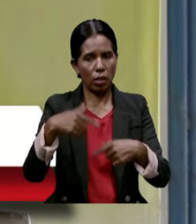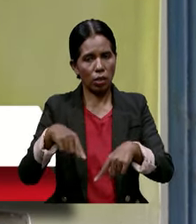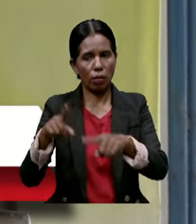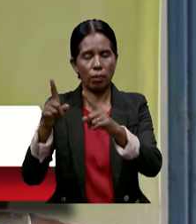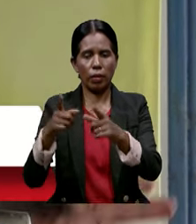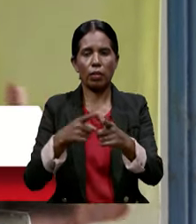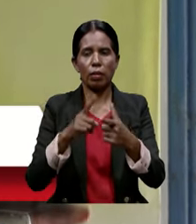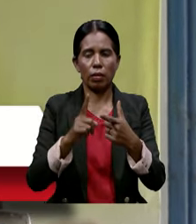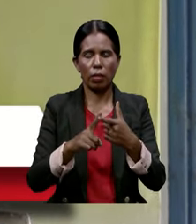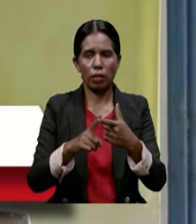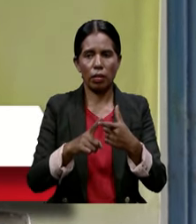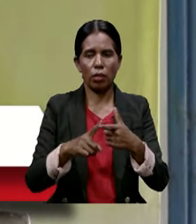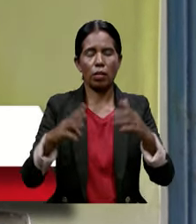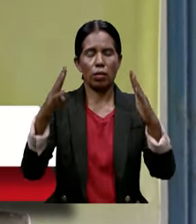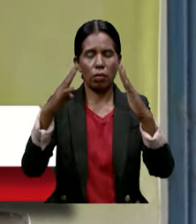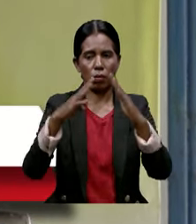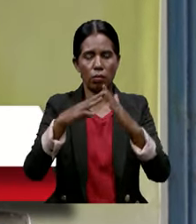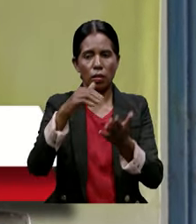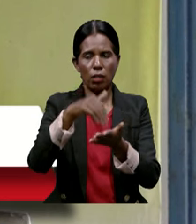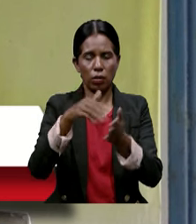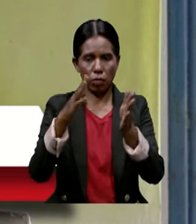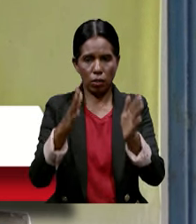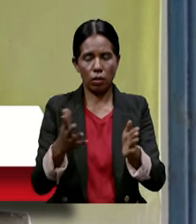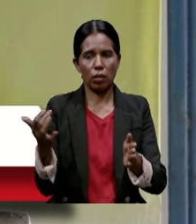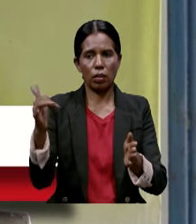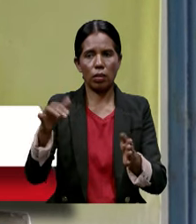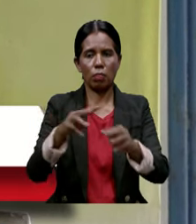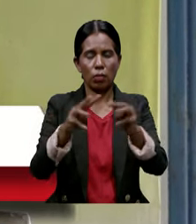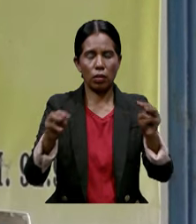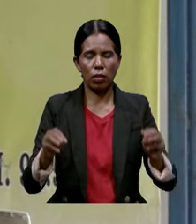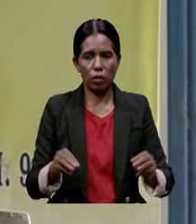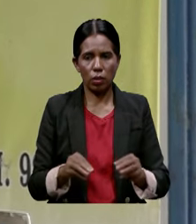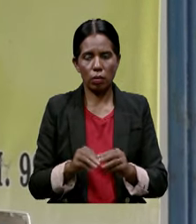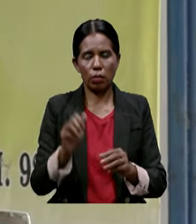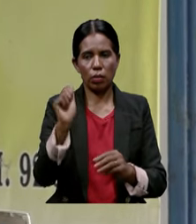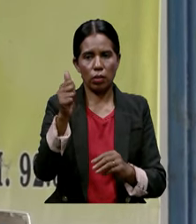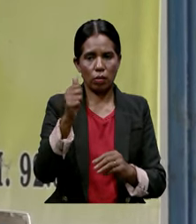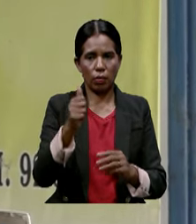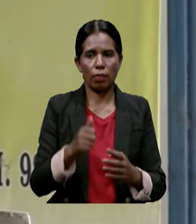e residência para estudantes Siraussi, município Sanulu.